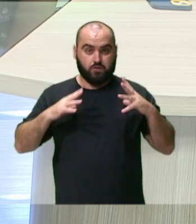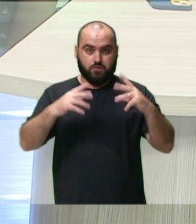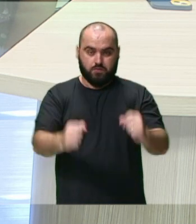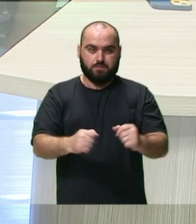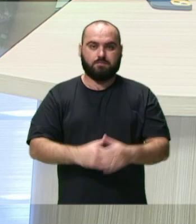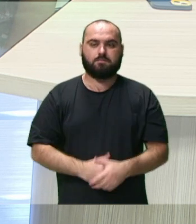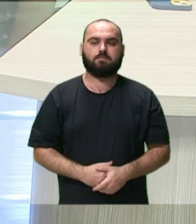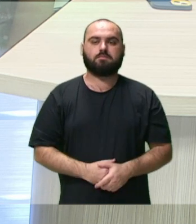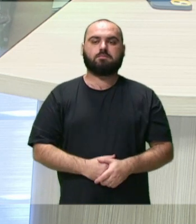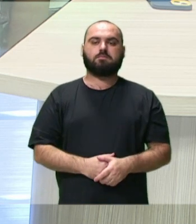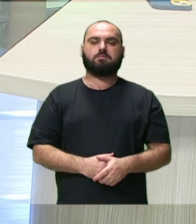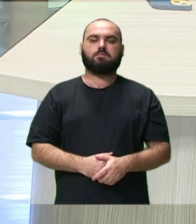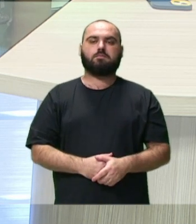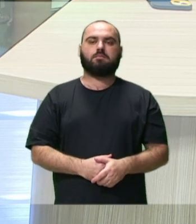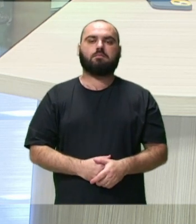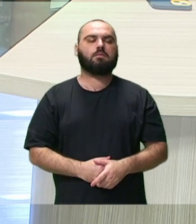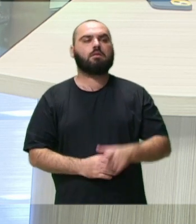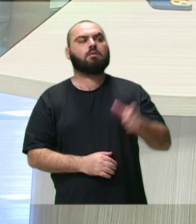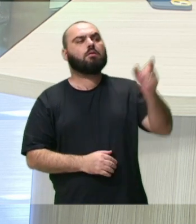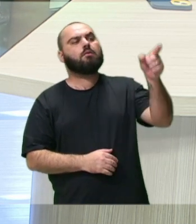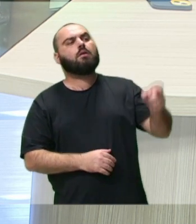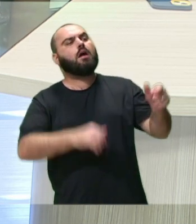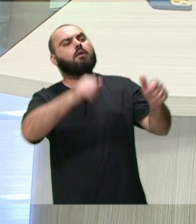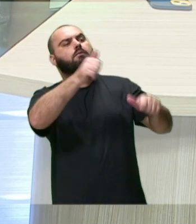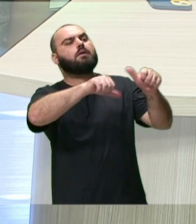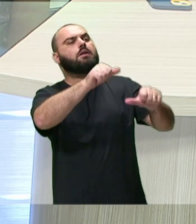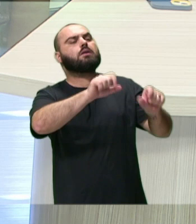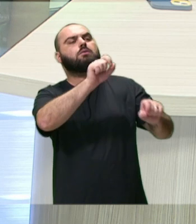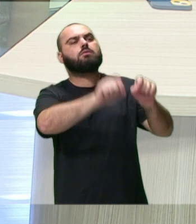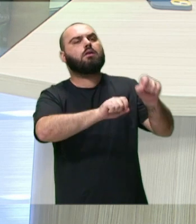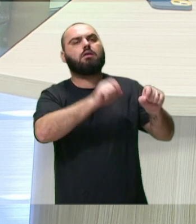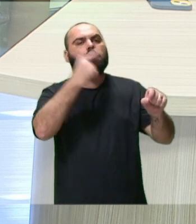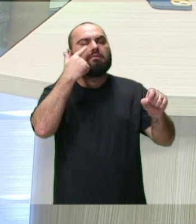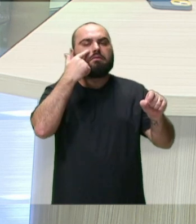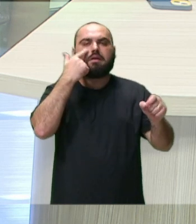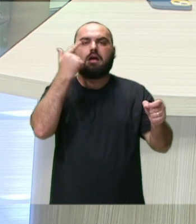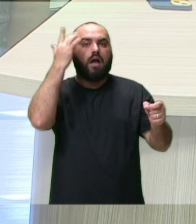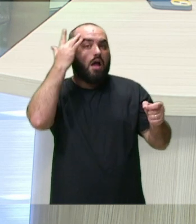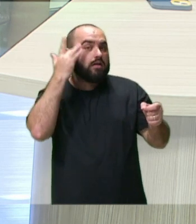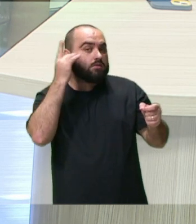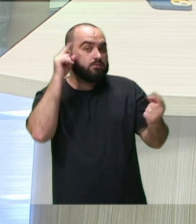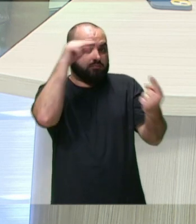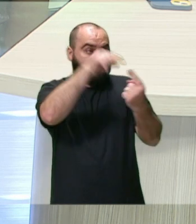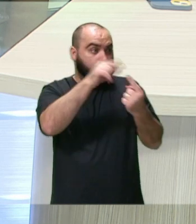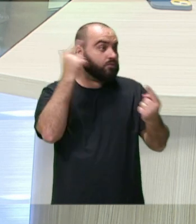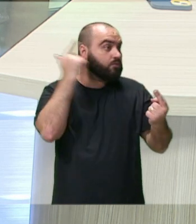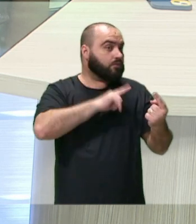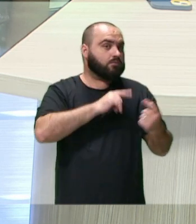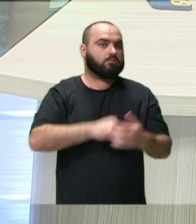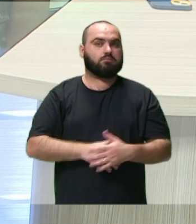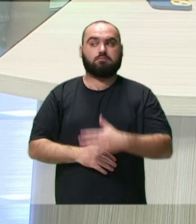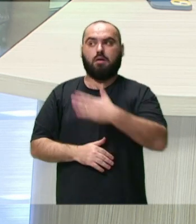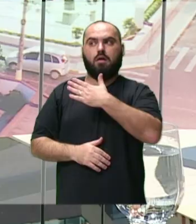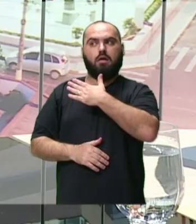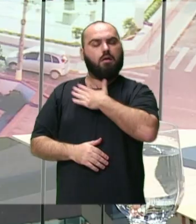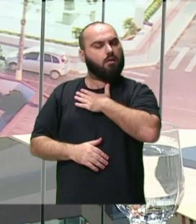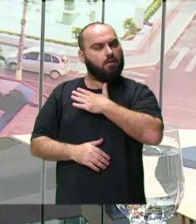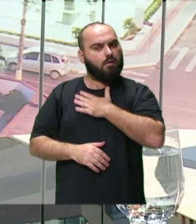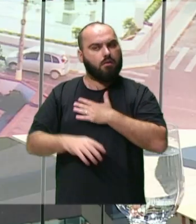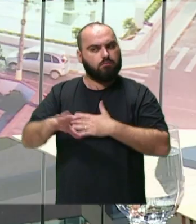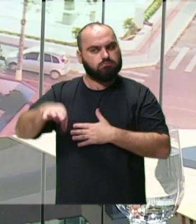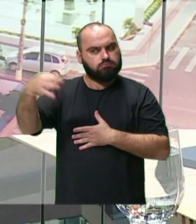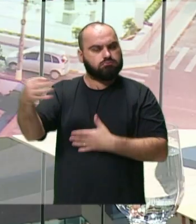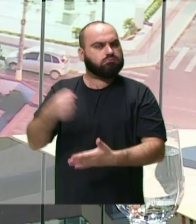dos estudantes nessa iniciativa e se ela alcançou o objetivo proposto pela Procuradoria? Eu sou bastante exigente, tá? Então,